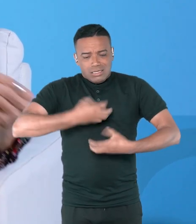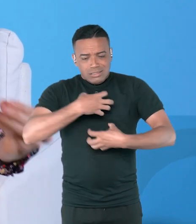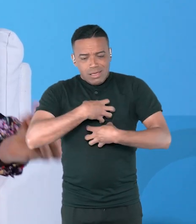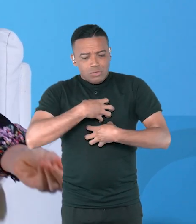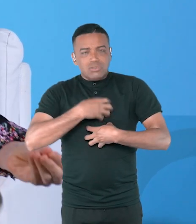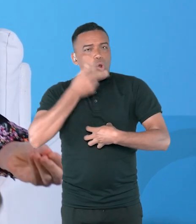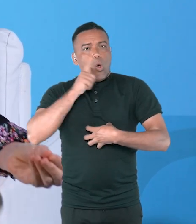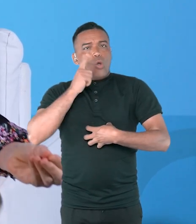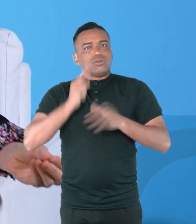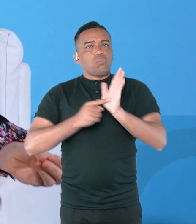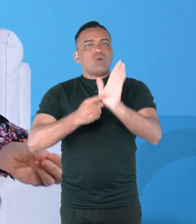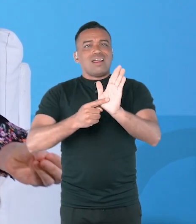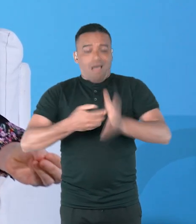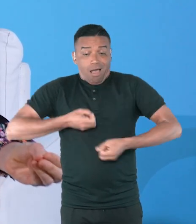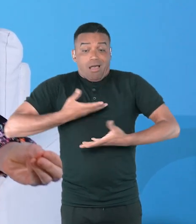e não sei dizer.